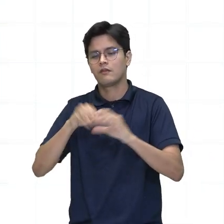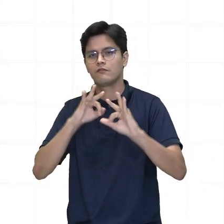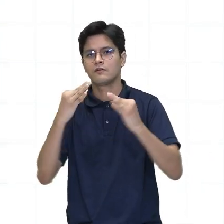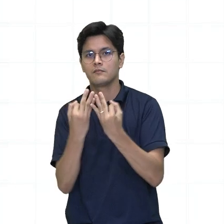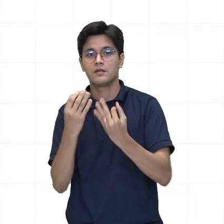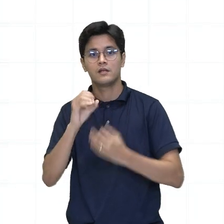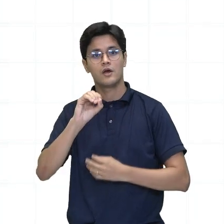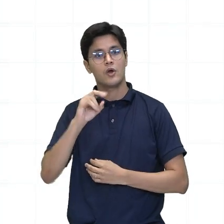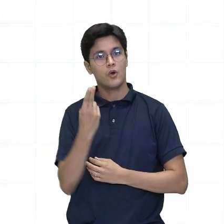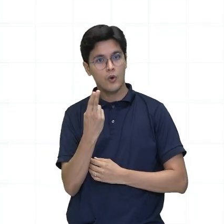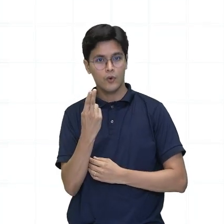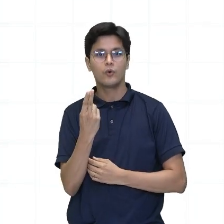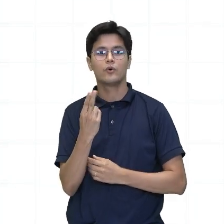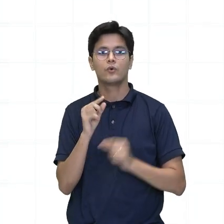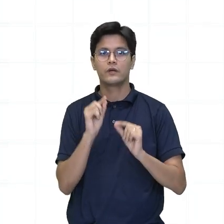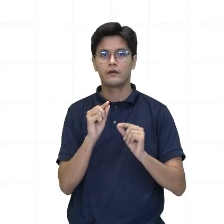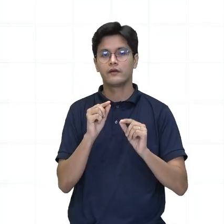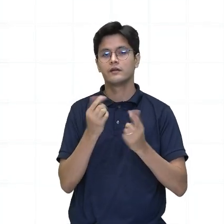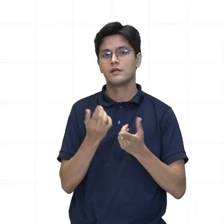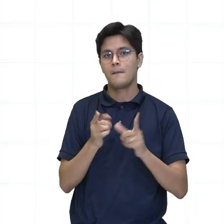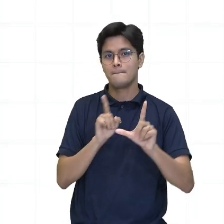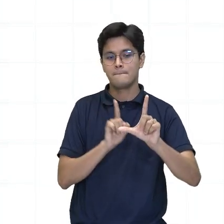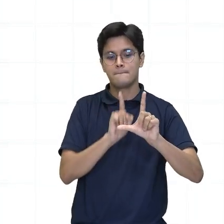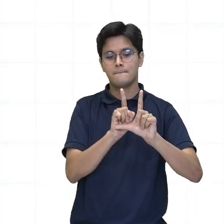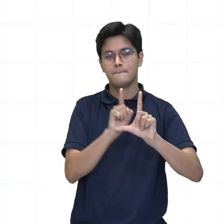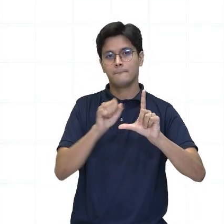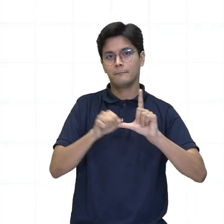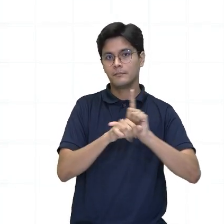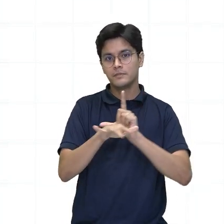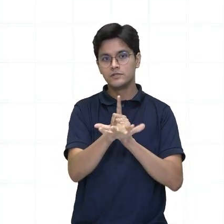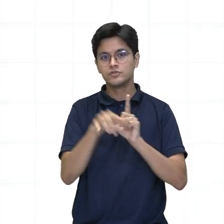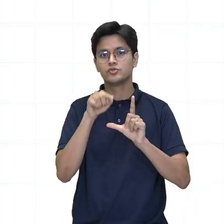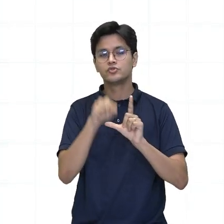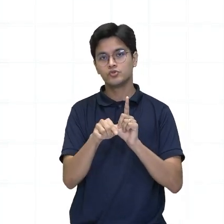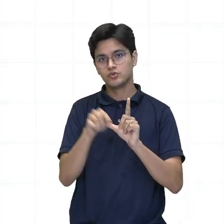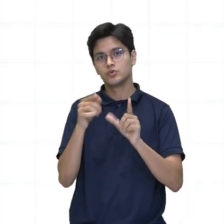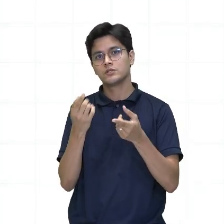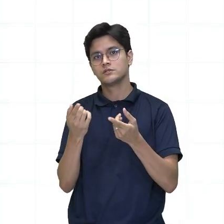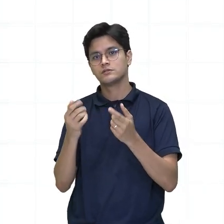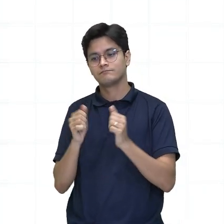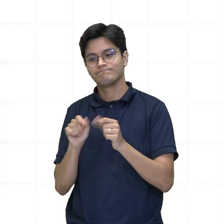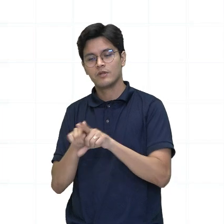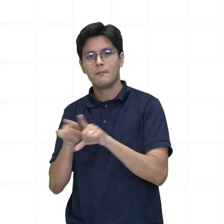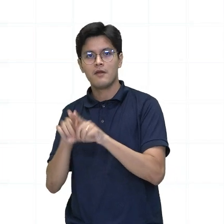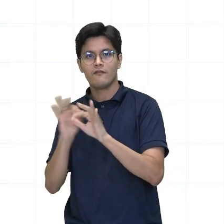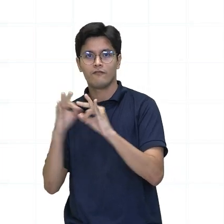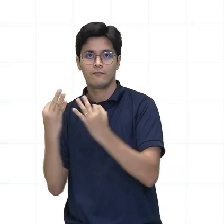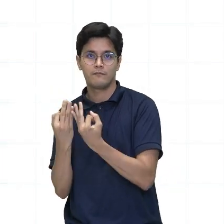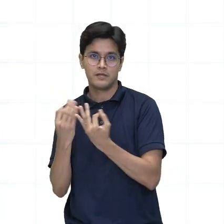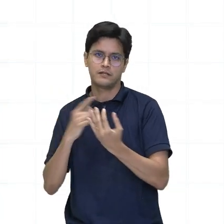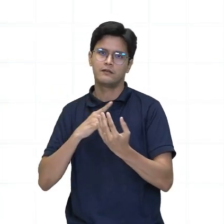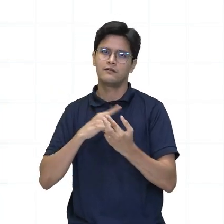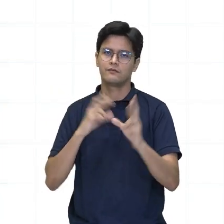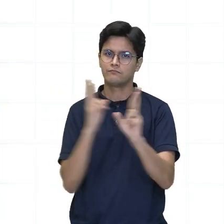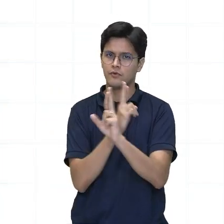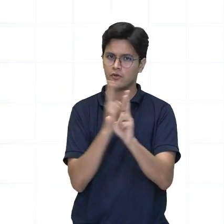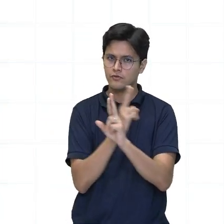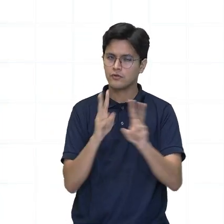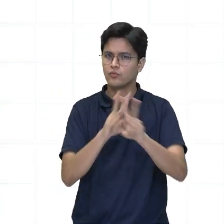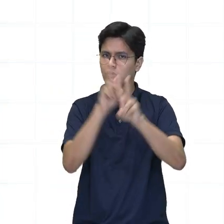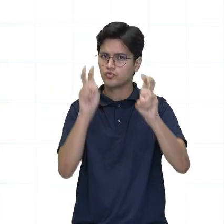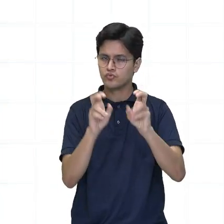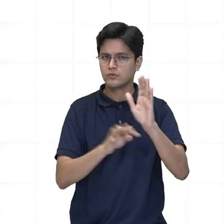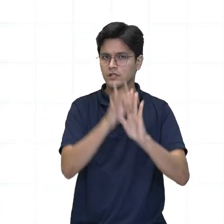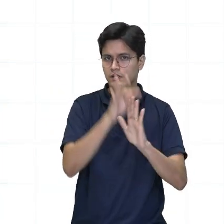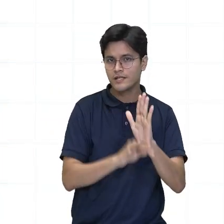Vejam que eu tenho algumas situações que são relatadas no texto, mas lá no título, se a gente voltar para o